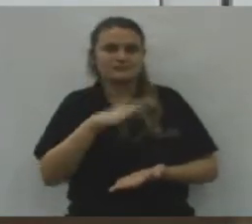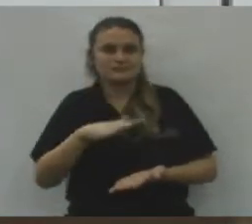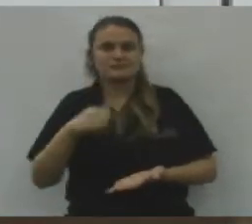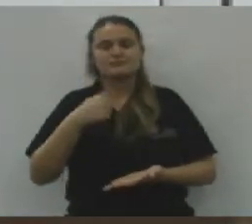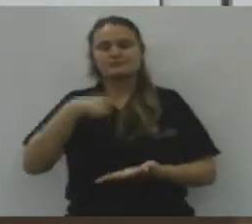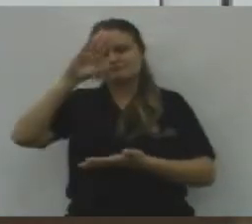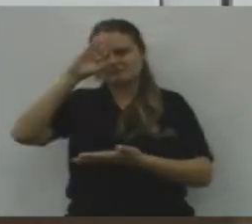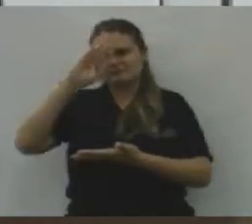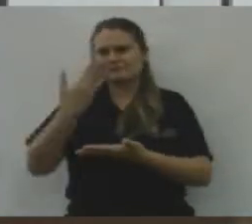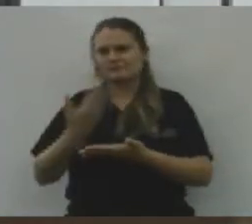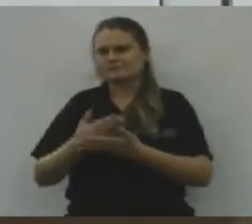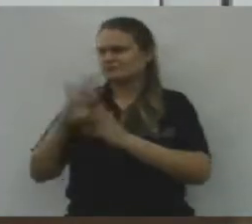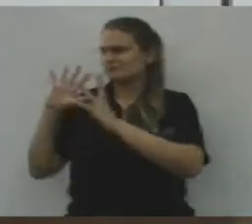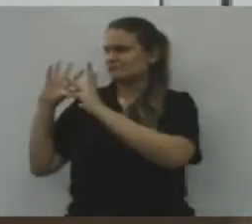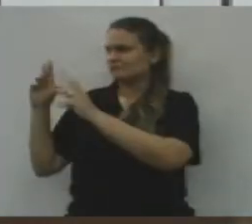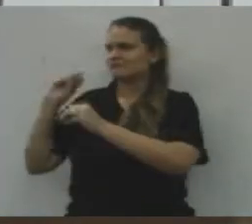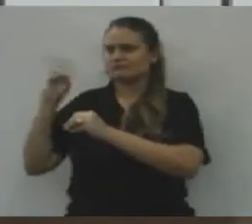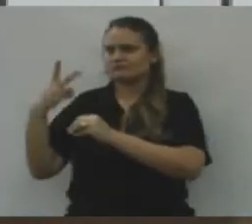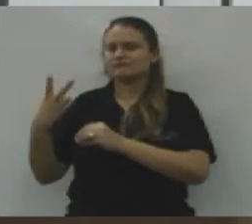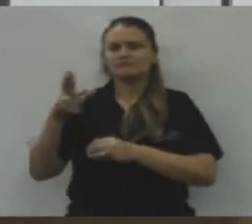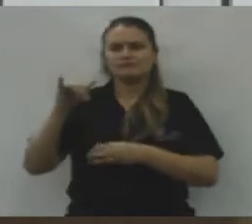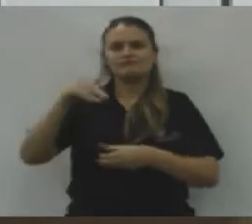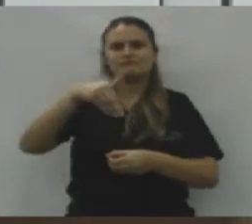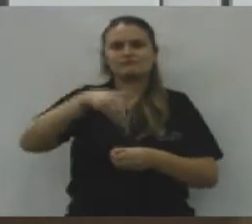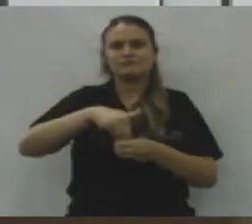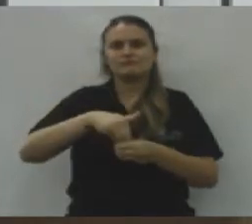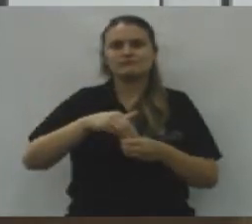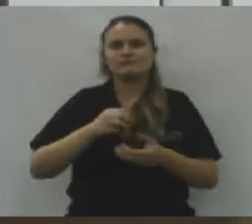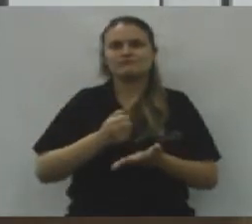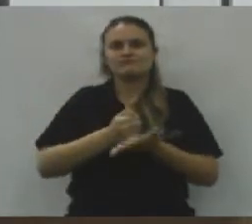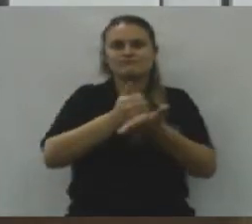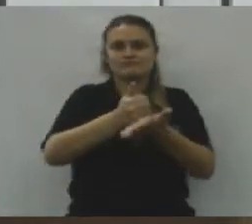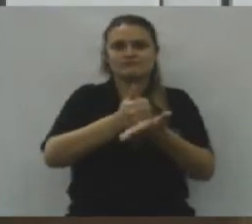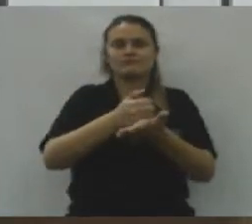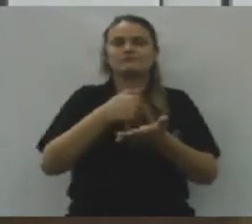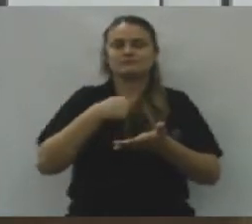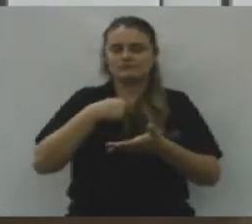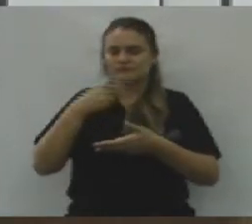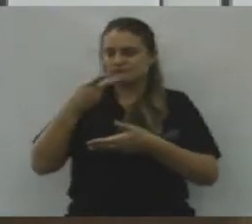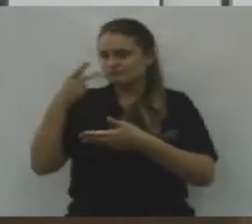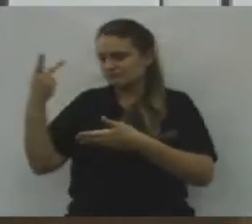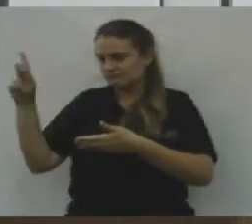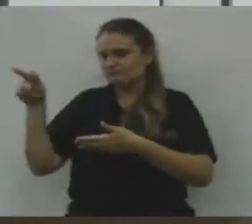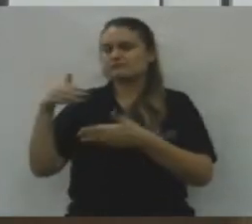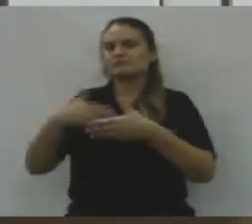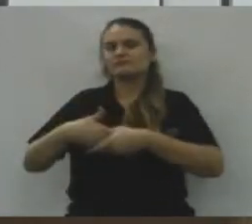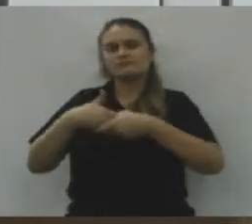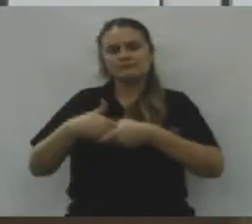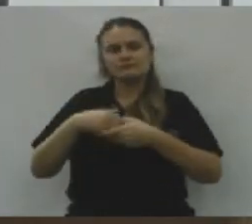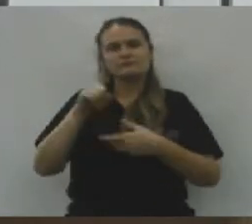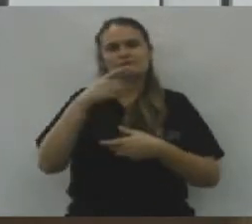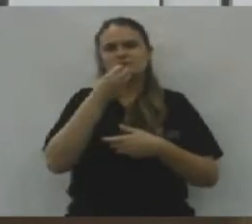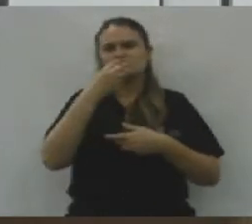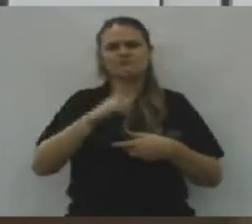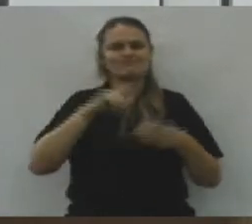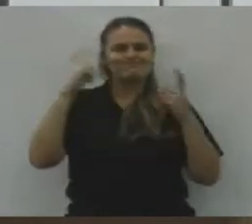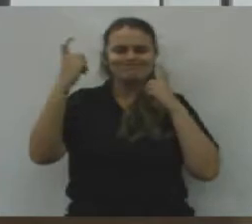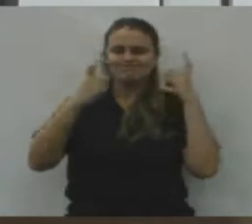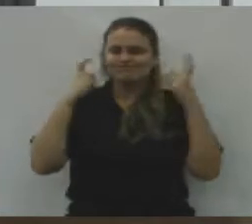os vereadores, com certeza, vão votar a favor, e eu te dou os parabéns, Diego, porque é uma preocupação muito grande